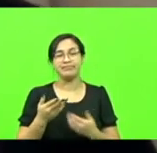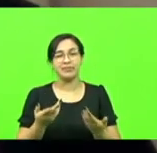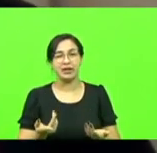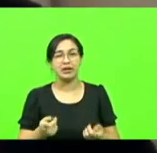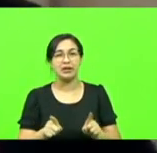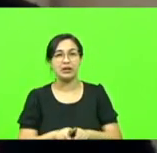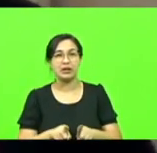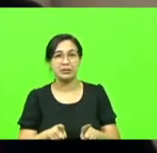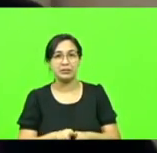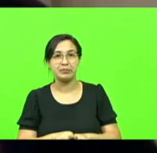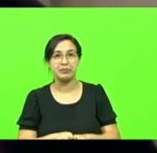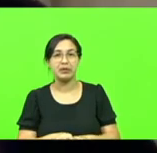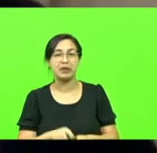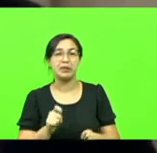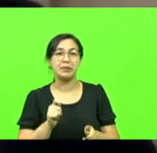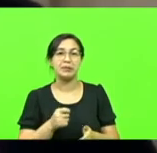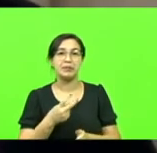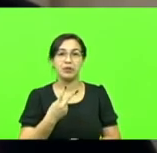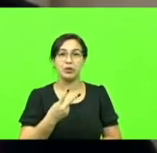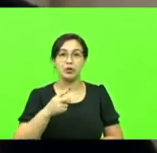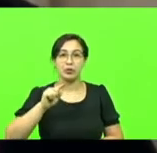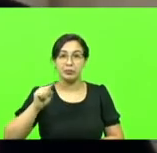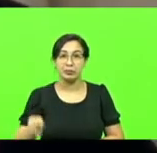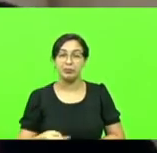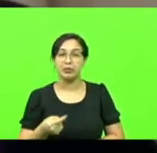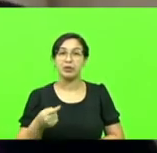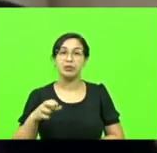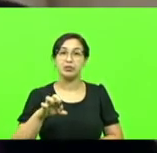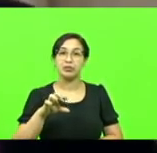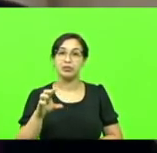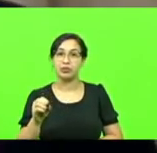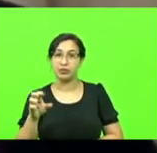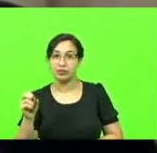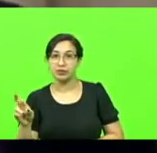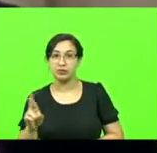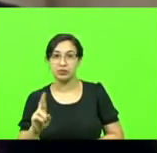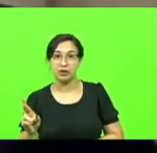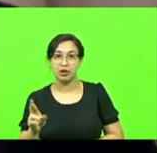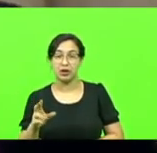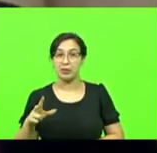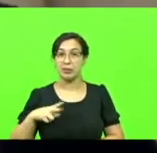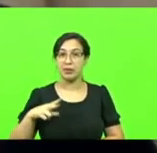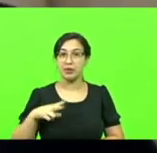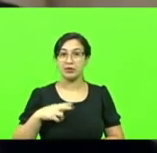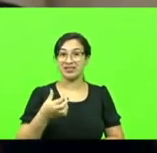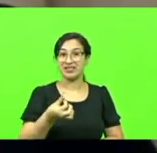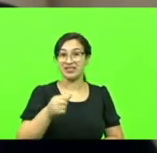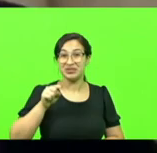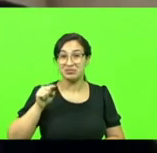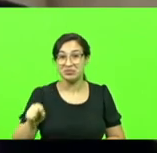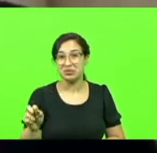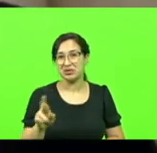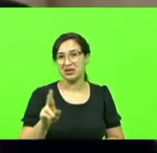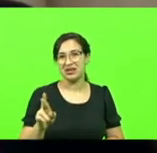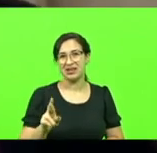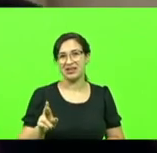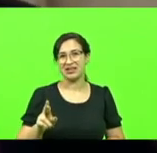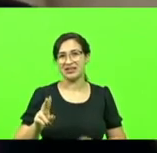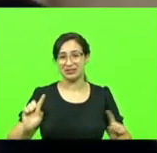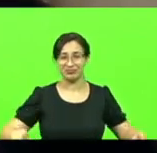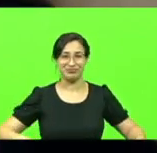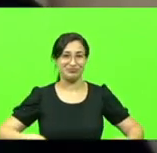ganharia R$ 2.900. Particular, ele ganha R$ 6.000. A gente nunca vai conseguir competir nesse